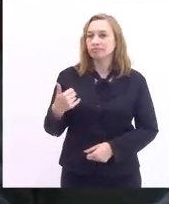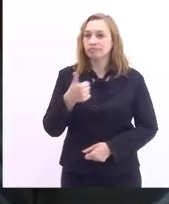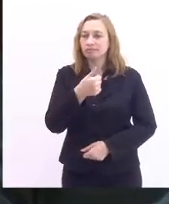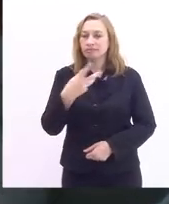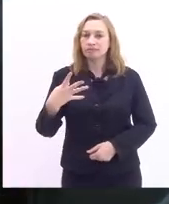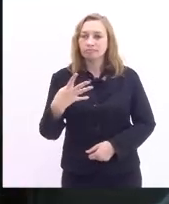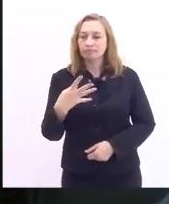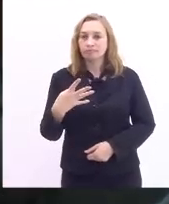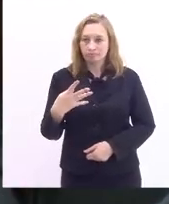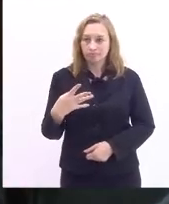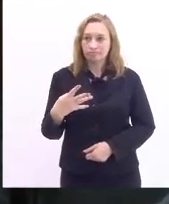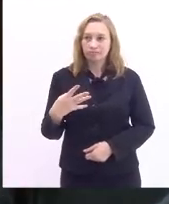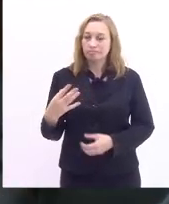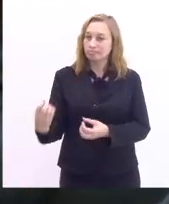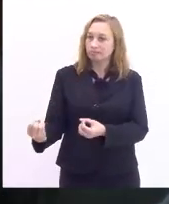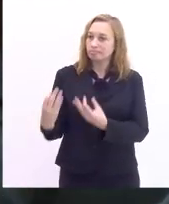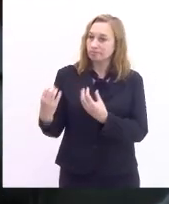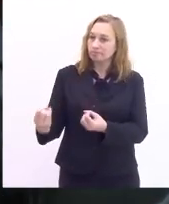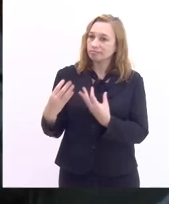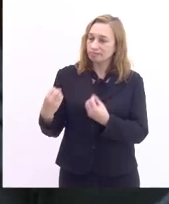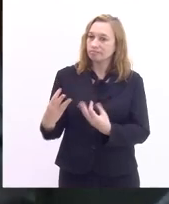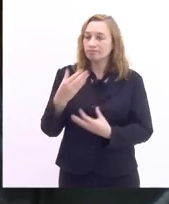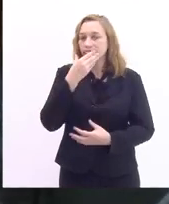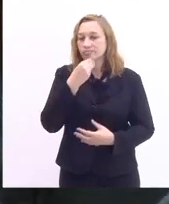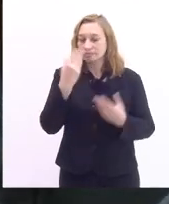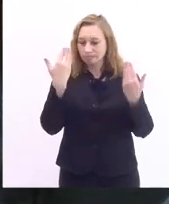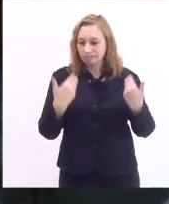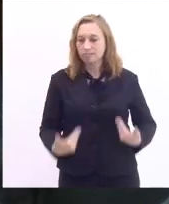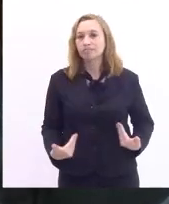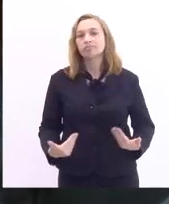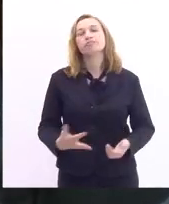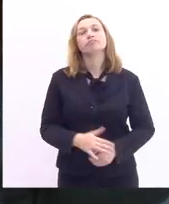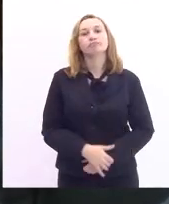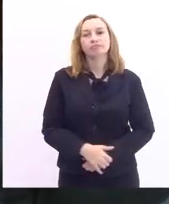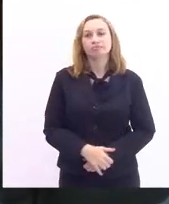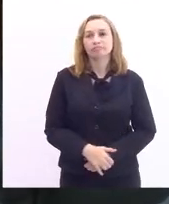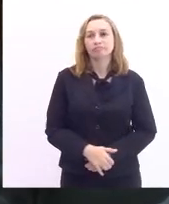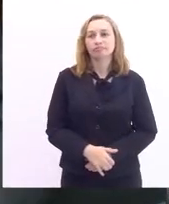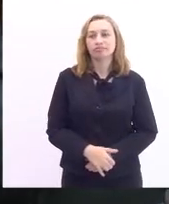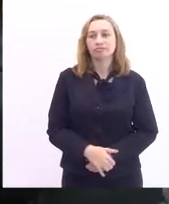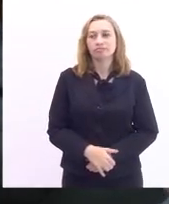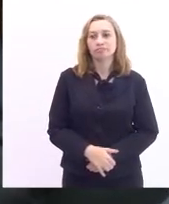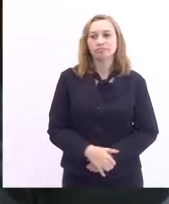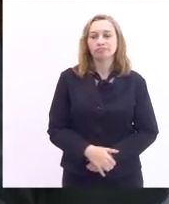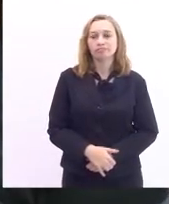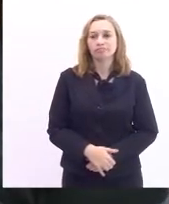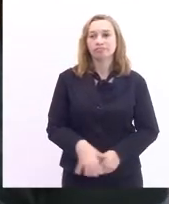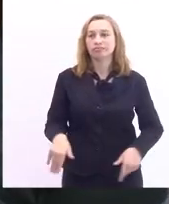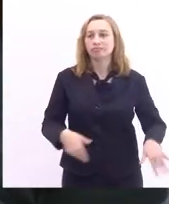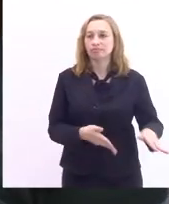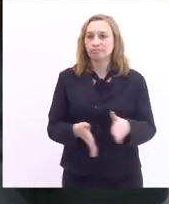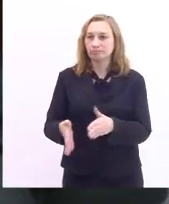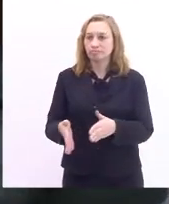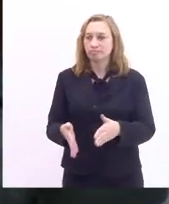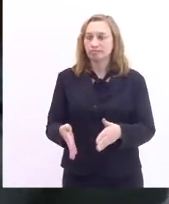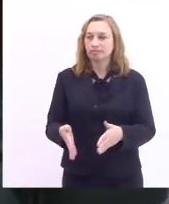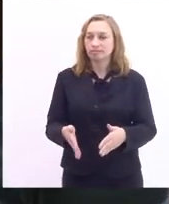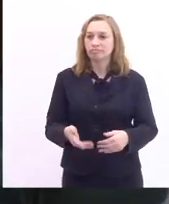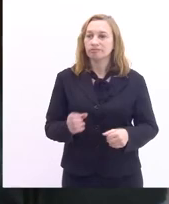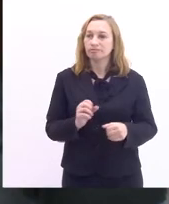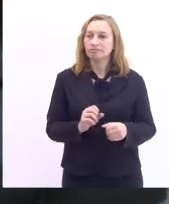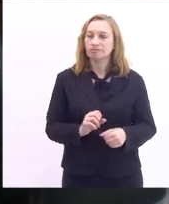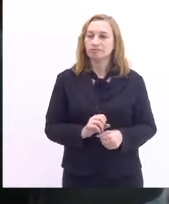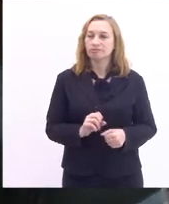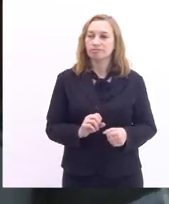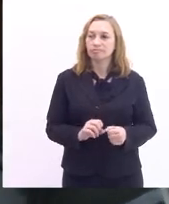meus 14 anos e ter me ensinado o homem que eu sou hoje e essa caminhada me fez